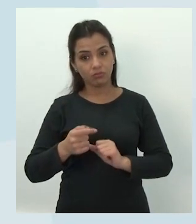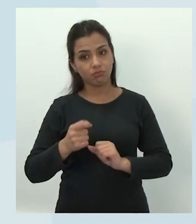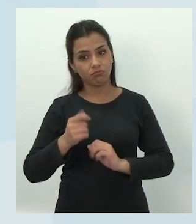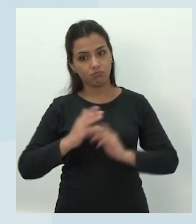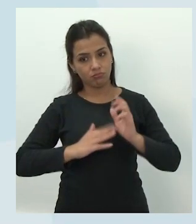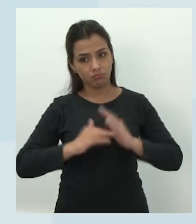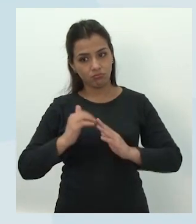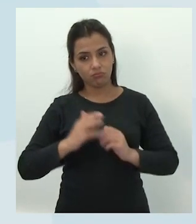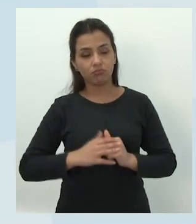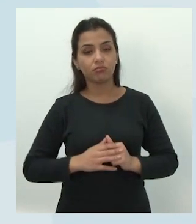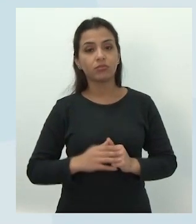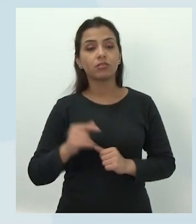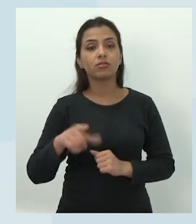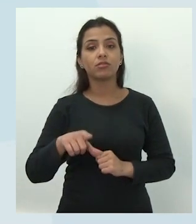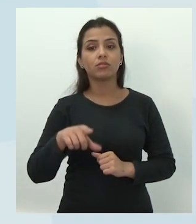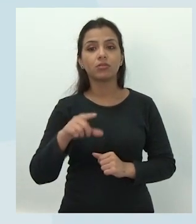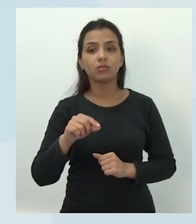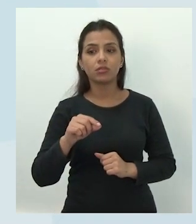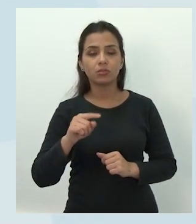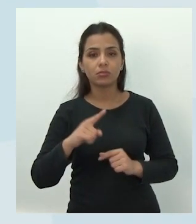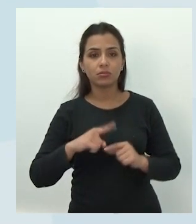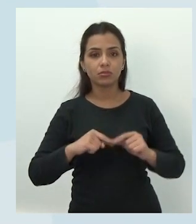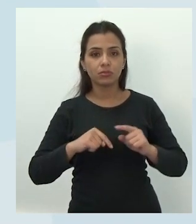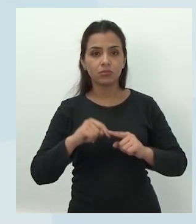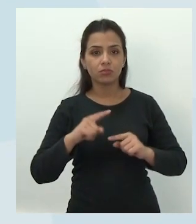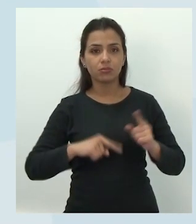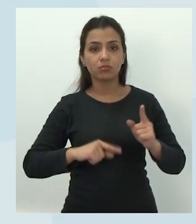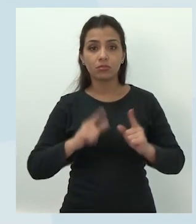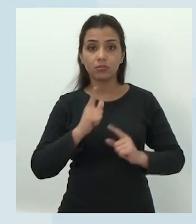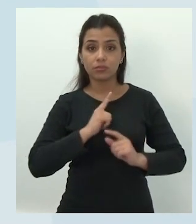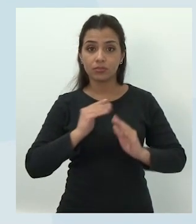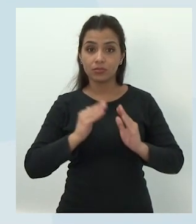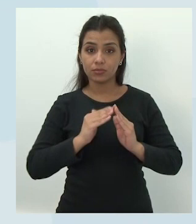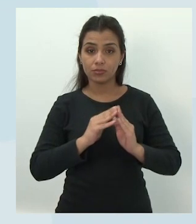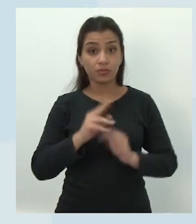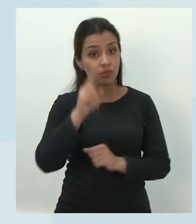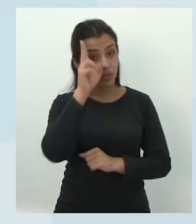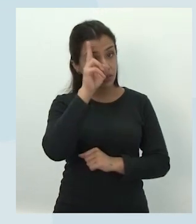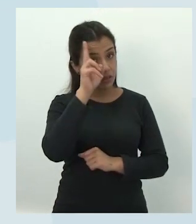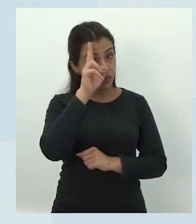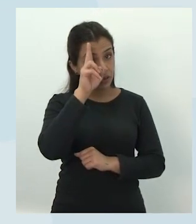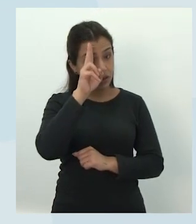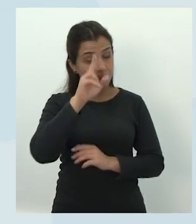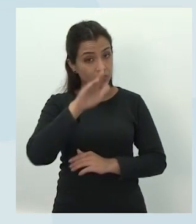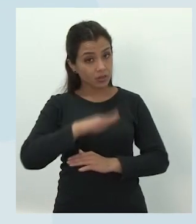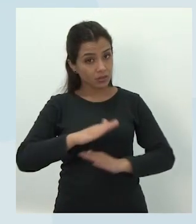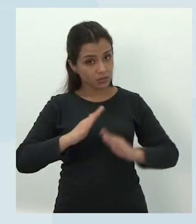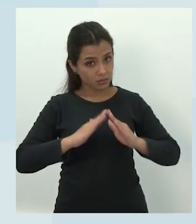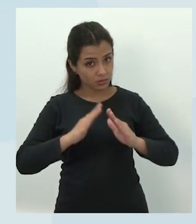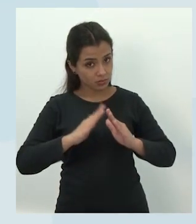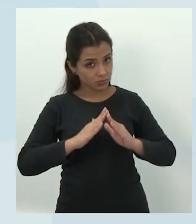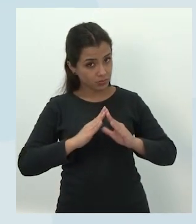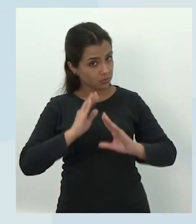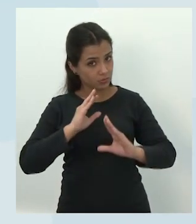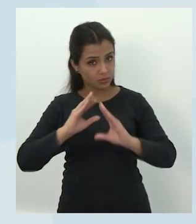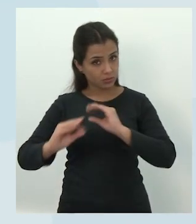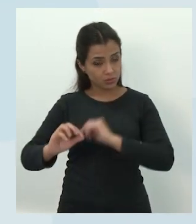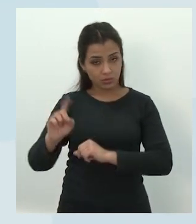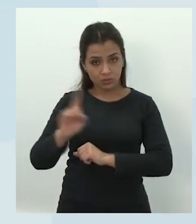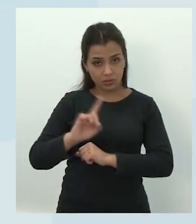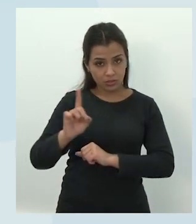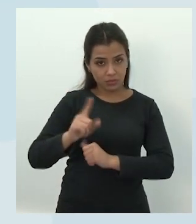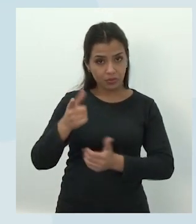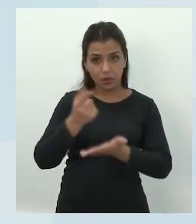vão selecionar materiais que vocês tenham em casa. Gente, lembrem-se, estamos na pandemia, evitem sair de casa, não saiam, não é para